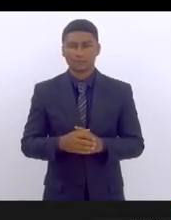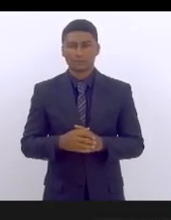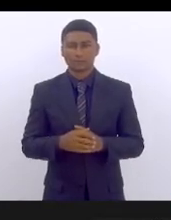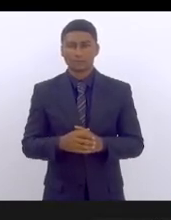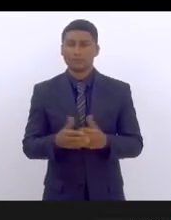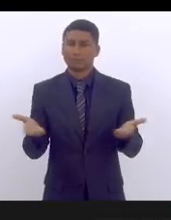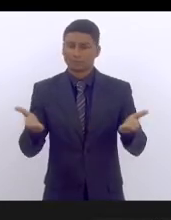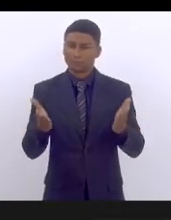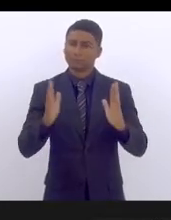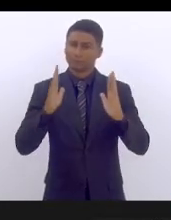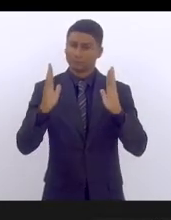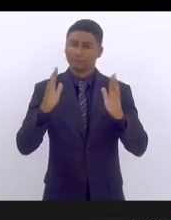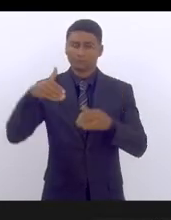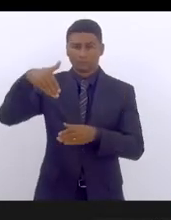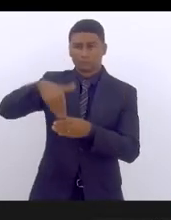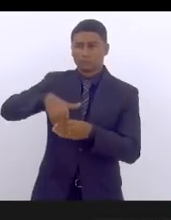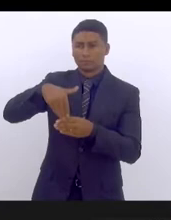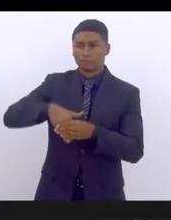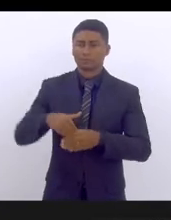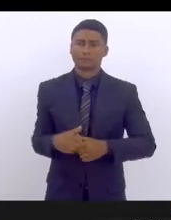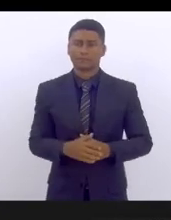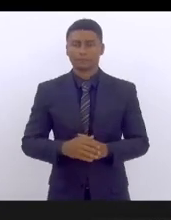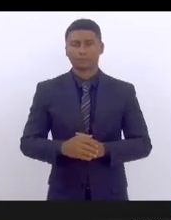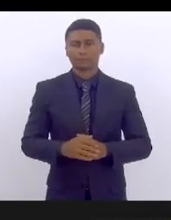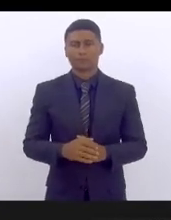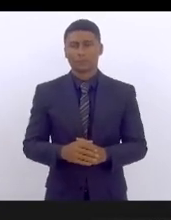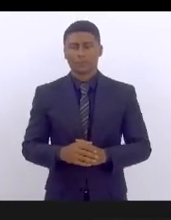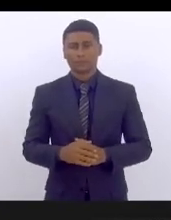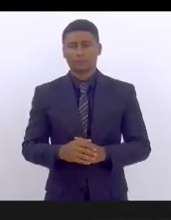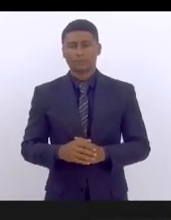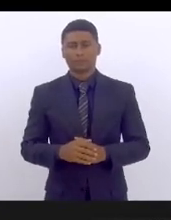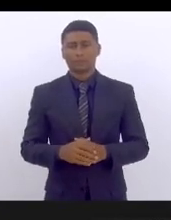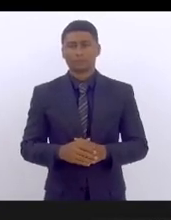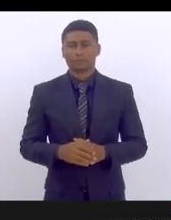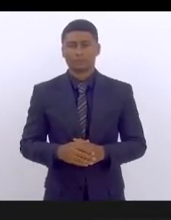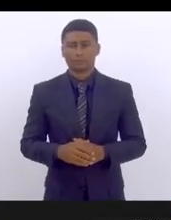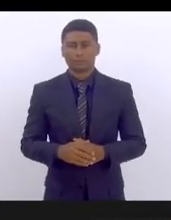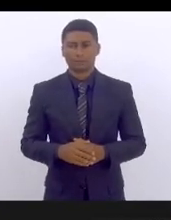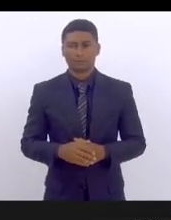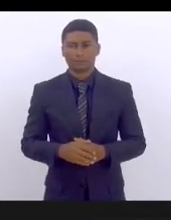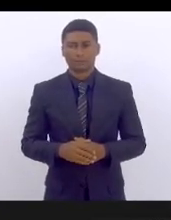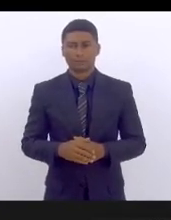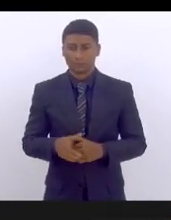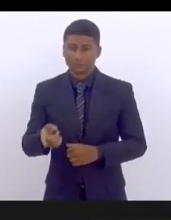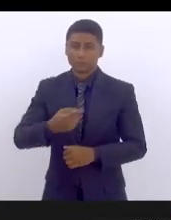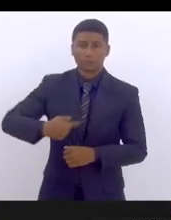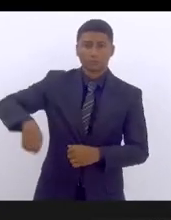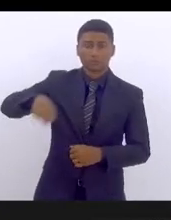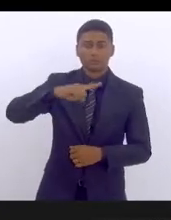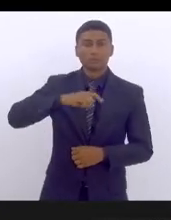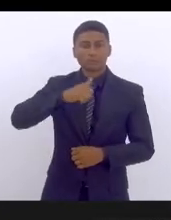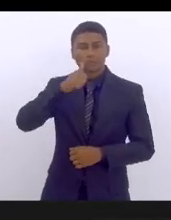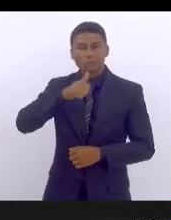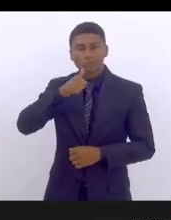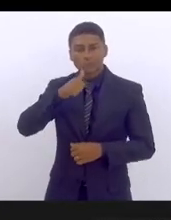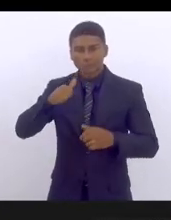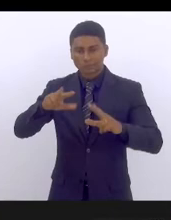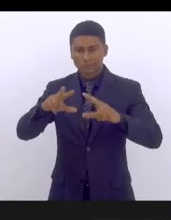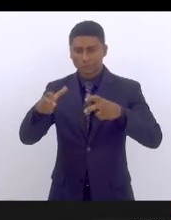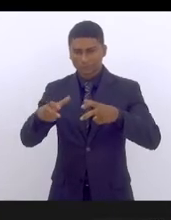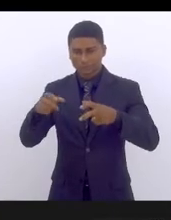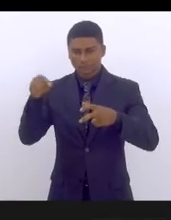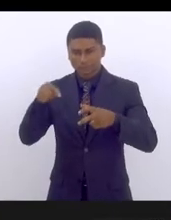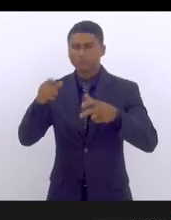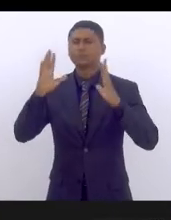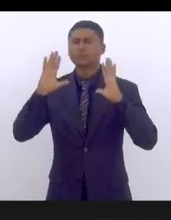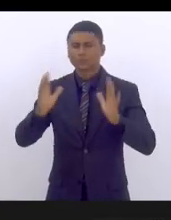processo eleitoral. Então, nós, da Comissão de Mulheres, também já fizemos